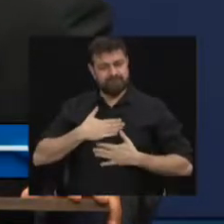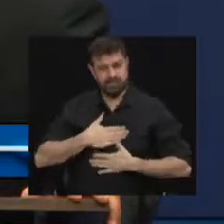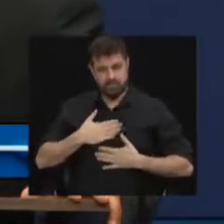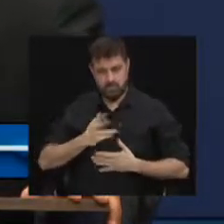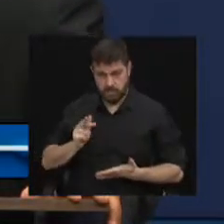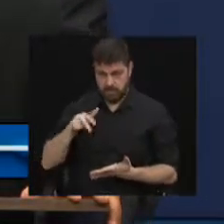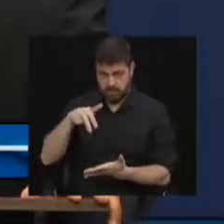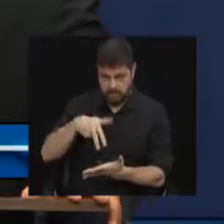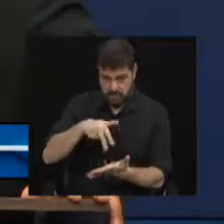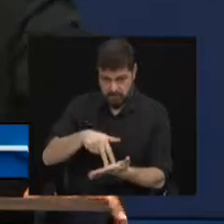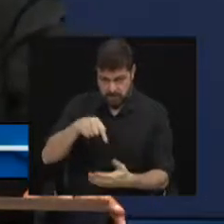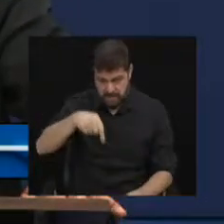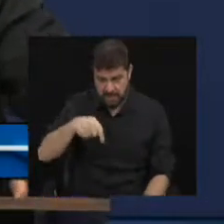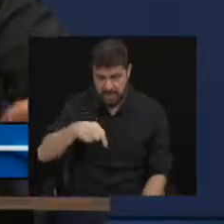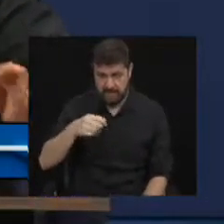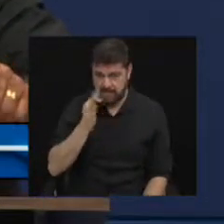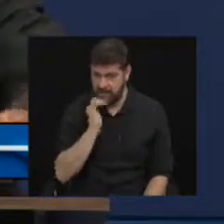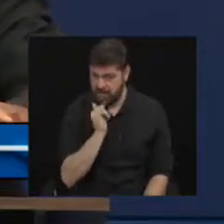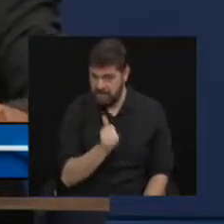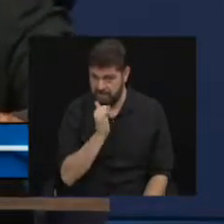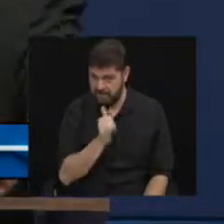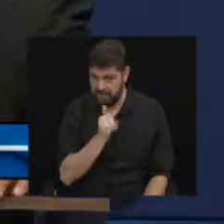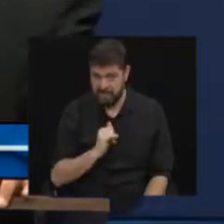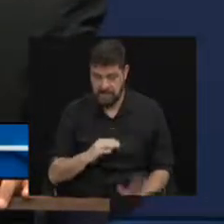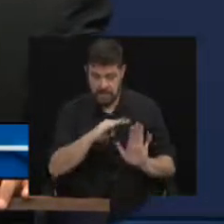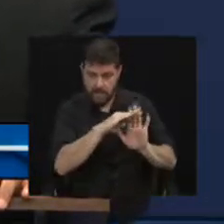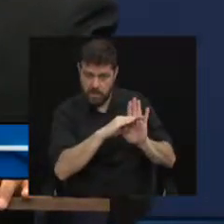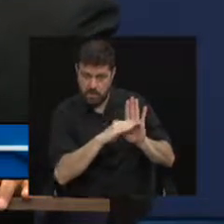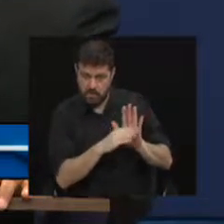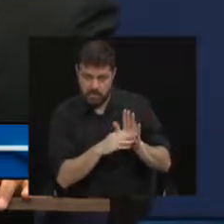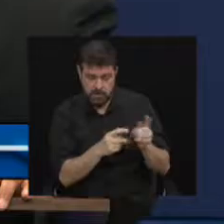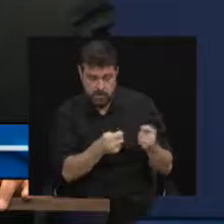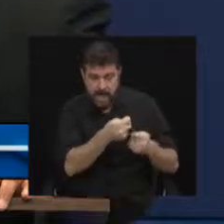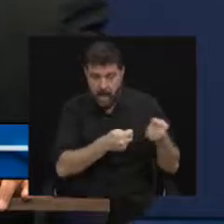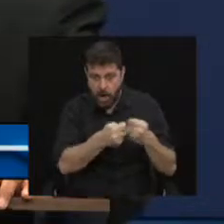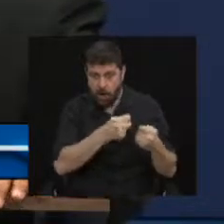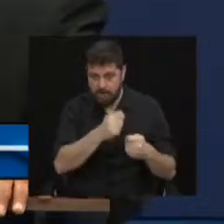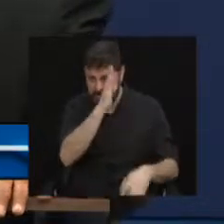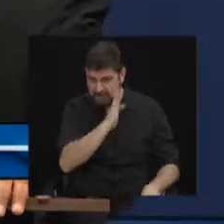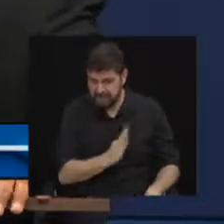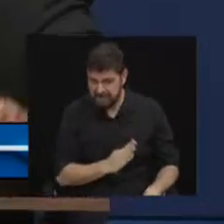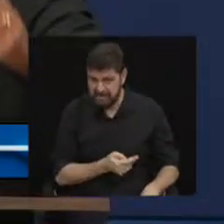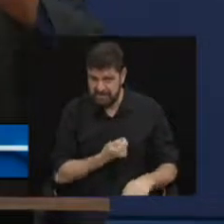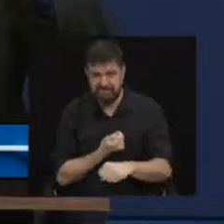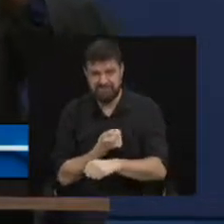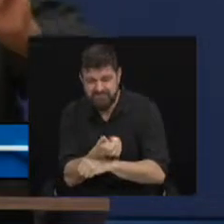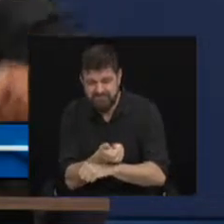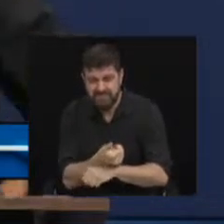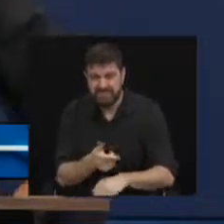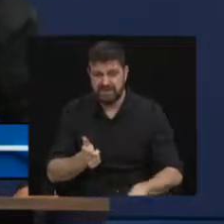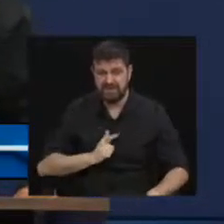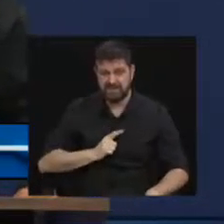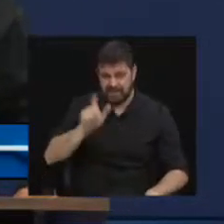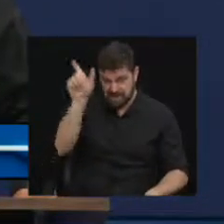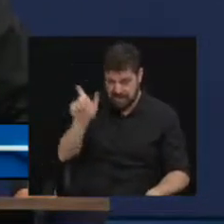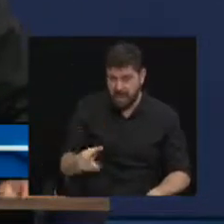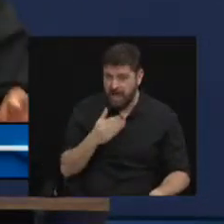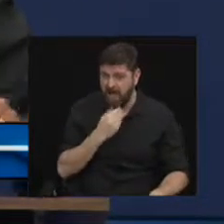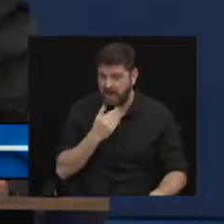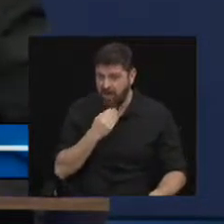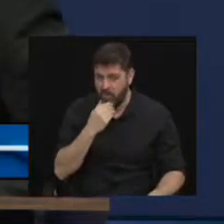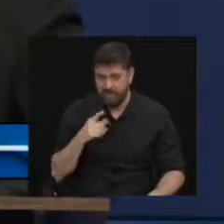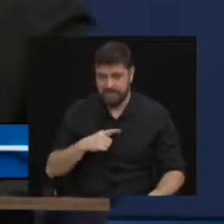mesma situação. Saindo a licitação também agora do Santo Antônio, né? E as obras do Parque Cozéu e Monte Cristo